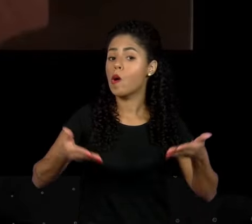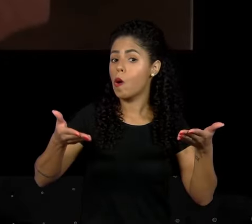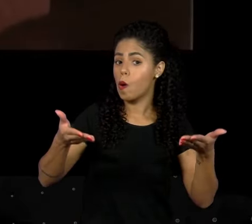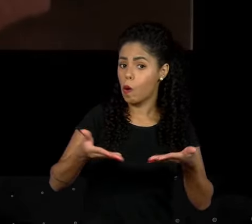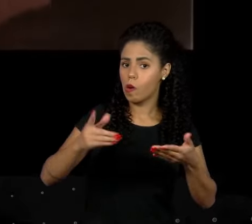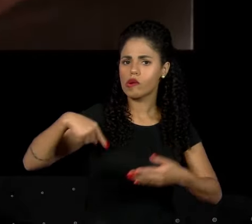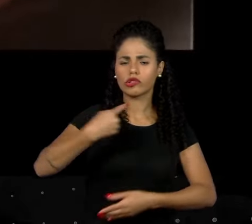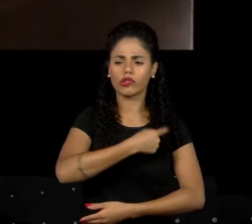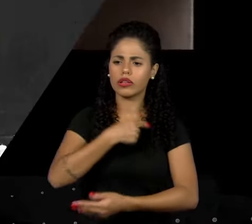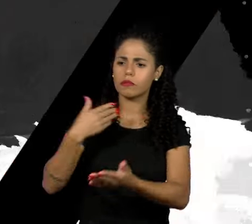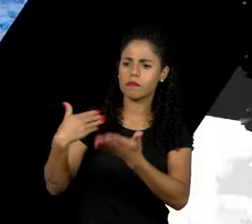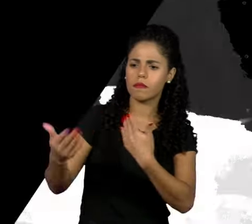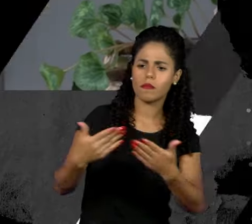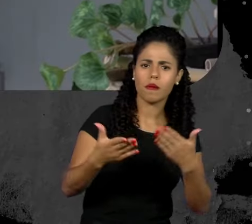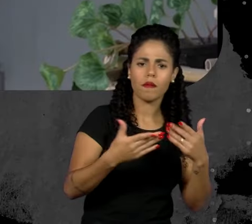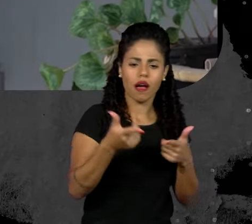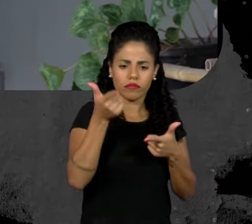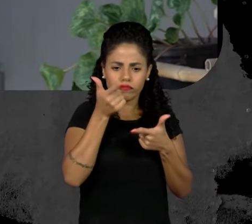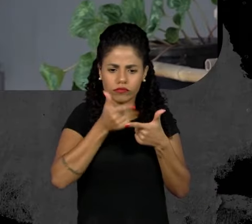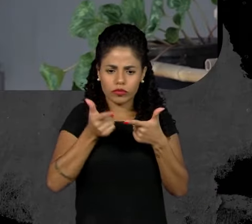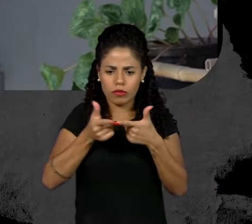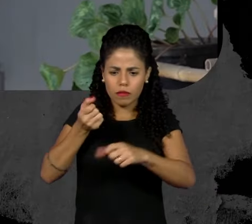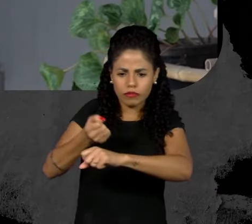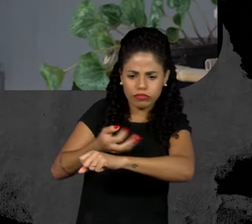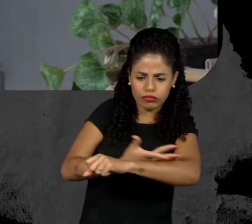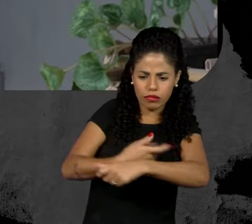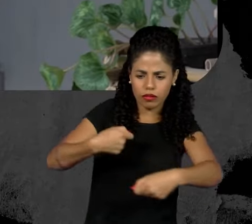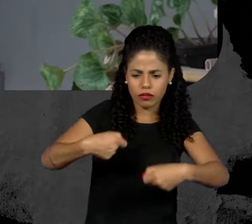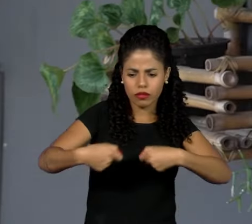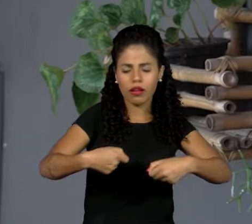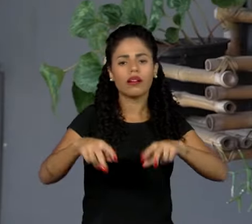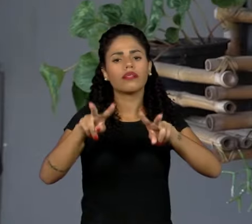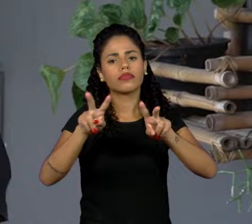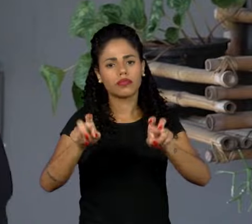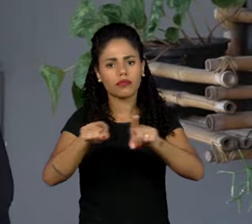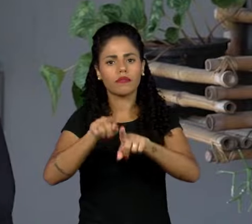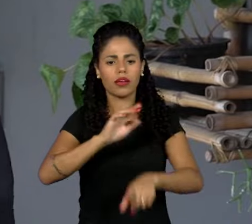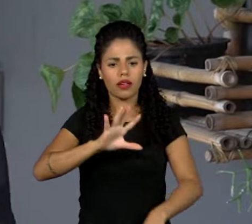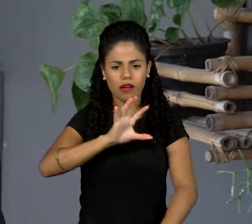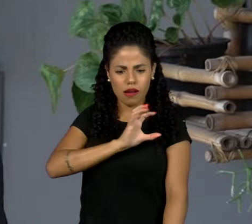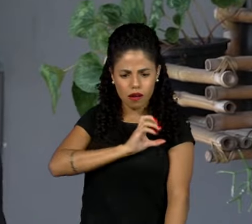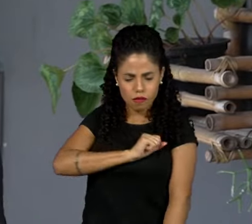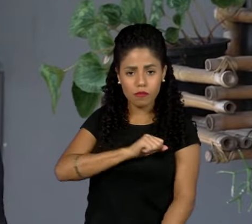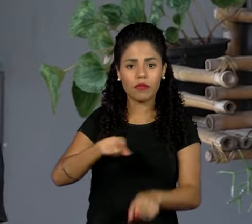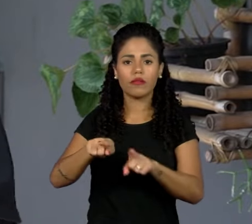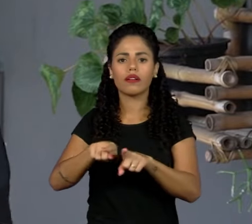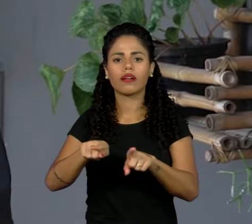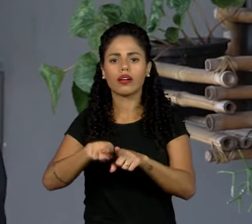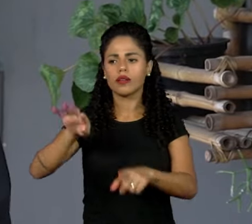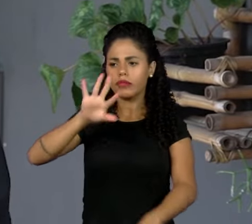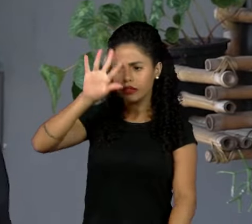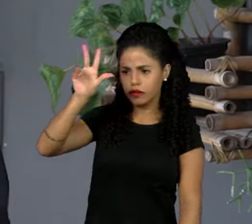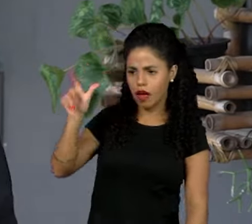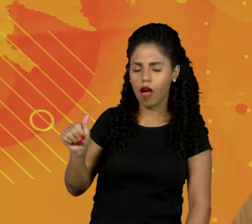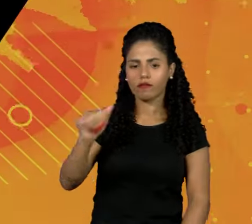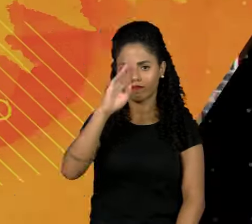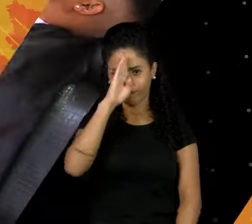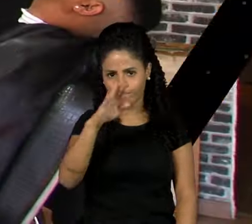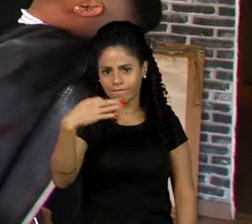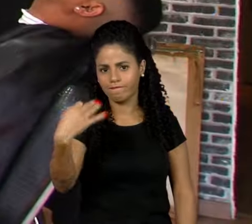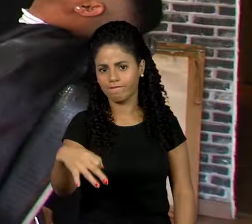discutir problemas emocionais, problemas do amor, a questão do afrocentrismo, que também ela pode ser discutida de forma mais